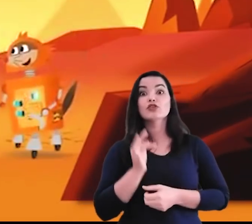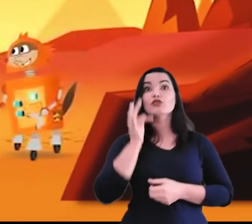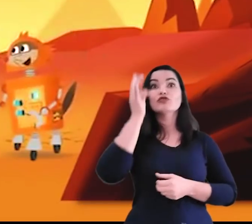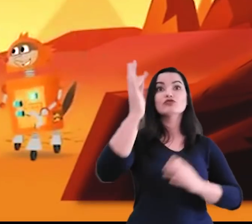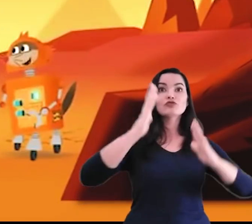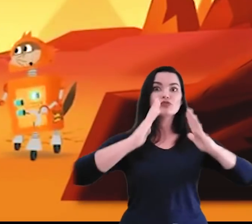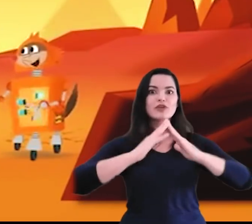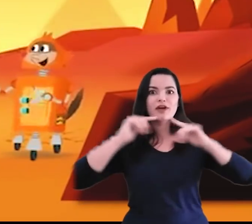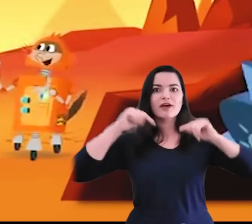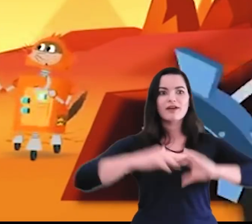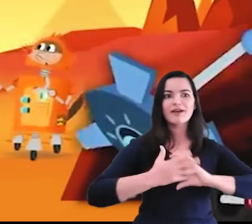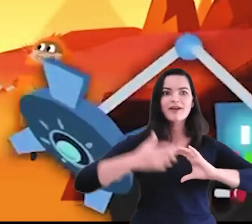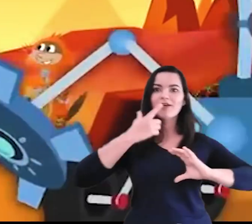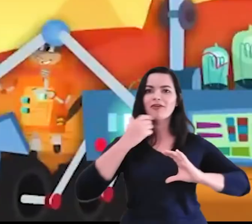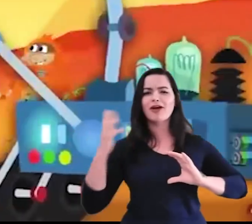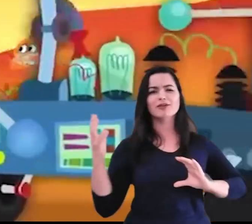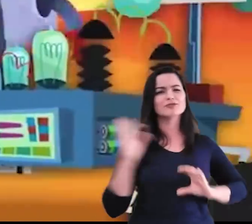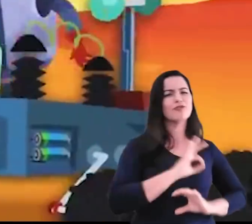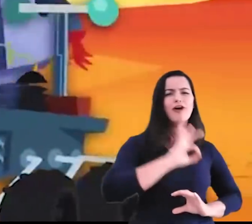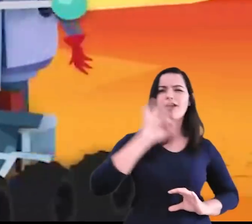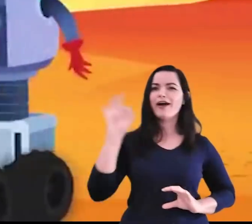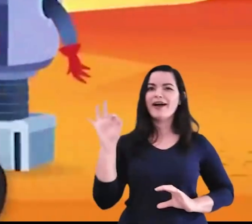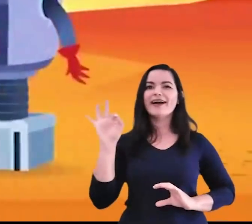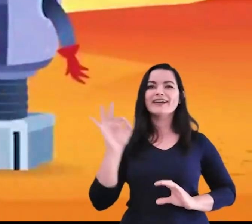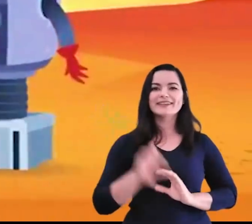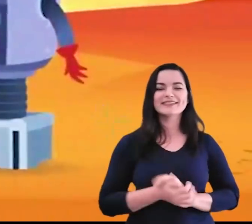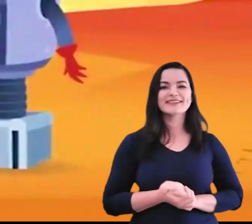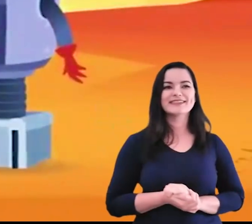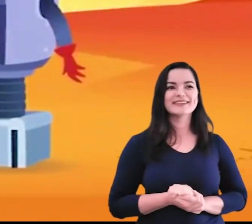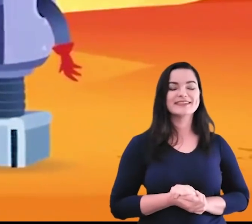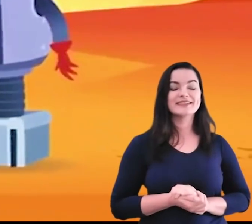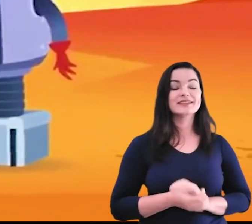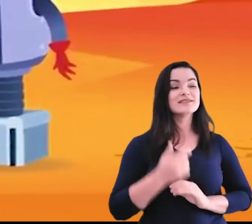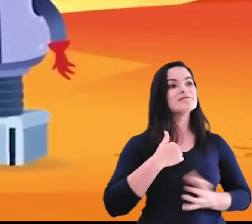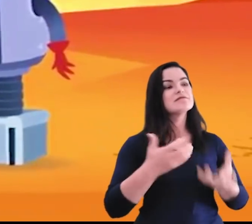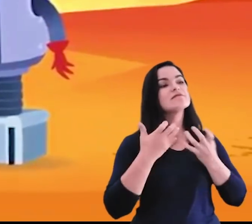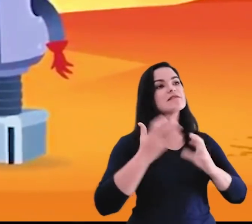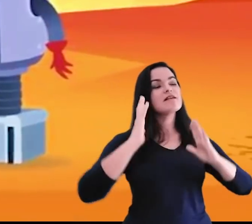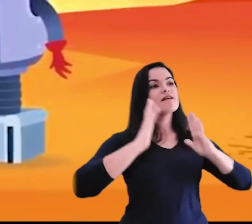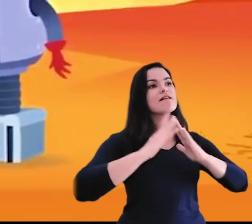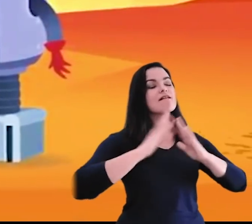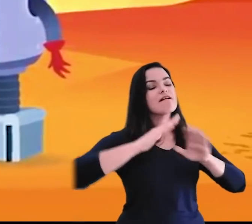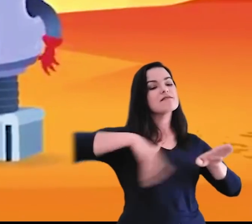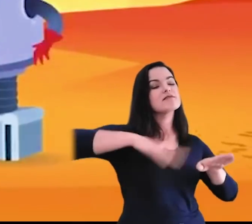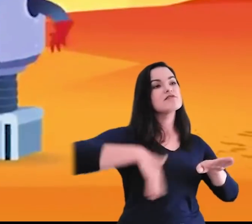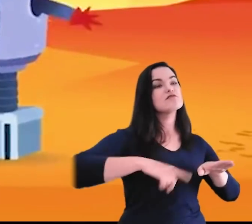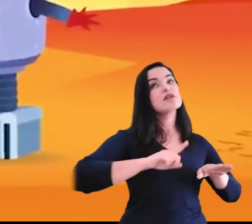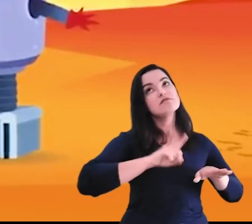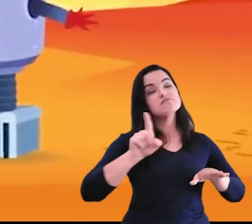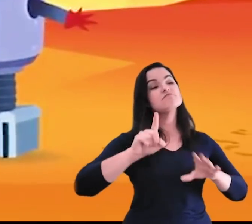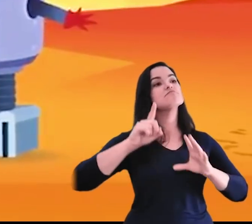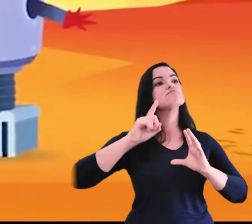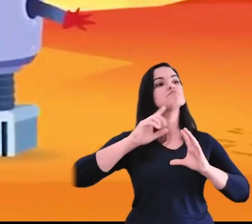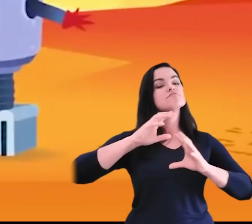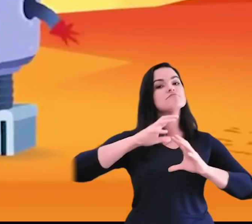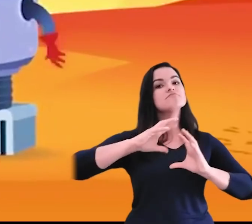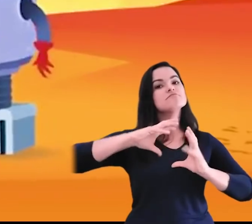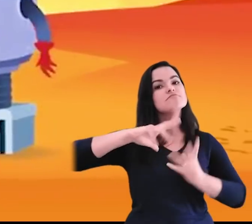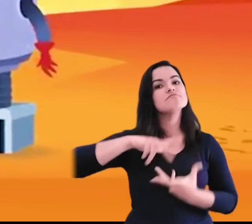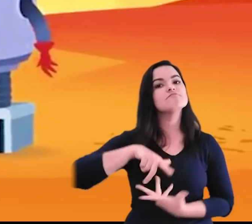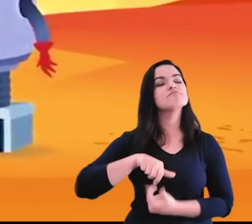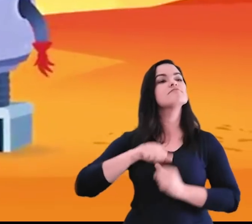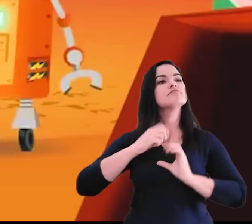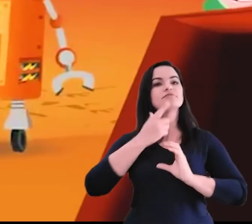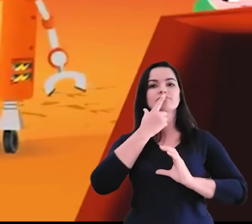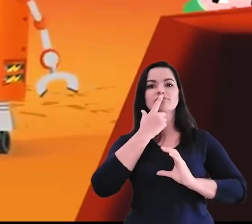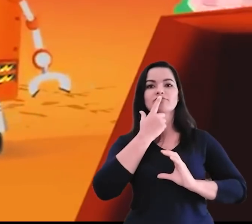ser sensacional. Eu quero uma casa de praia em Marte. Eu também, Júpiter.